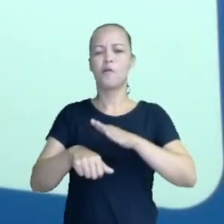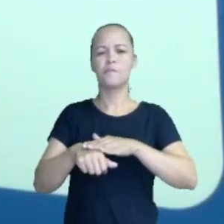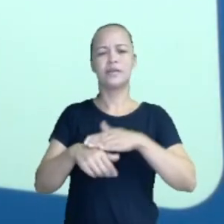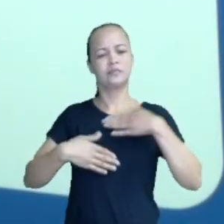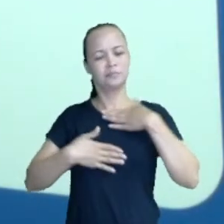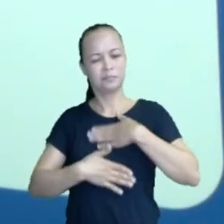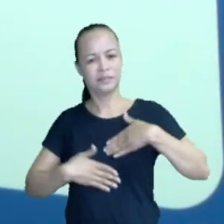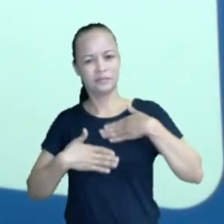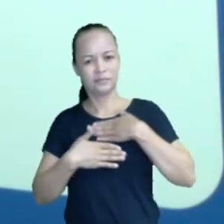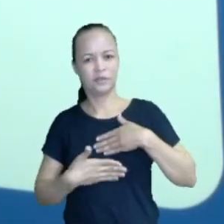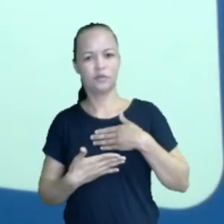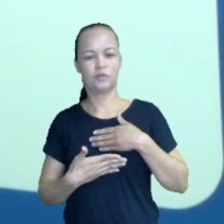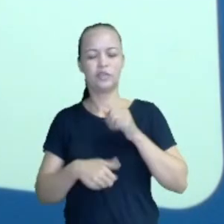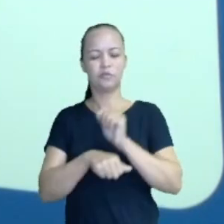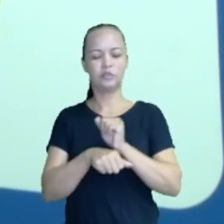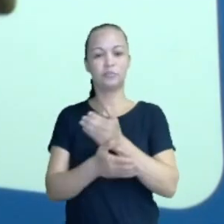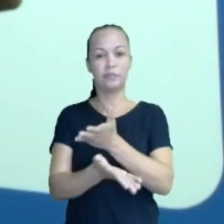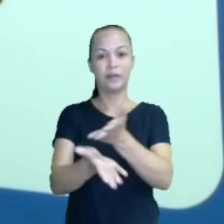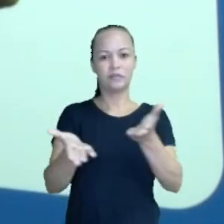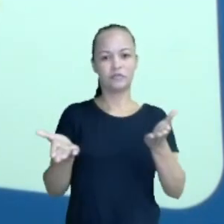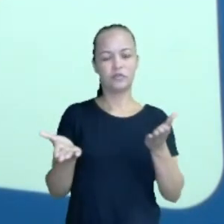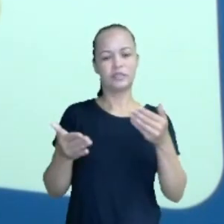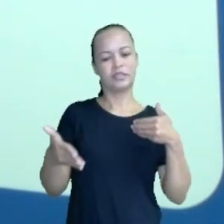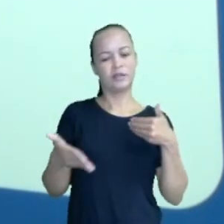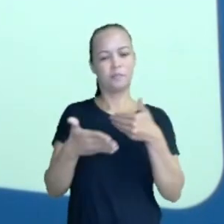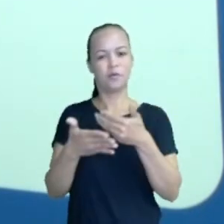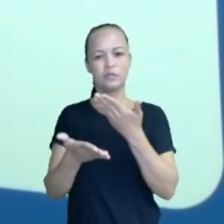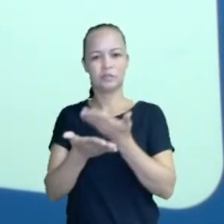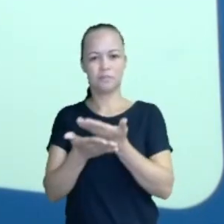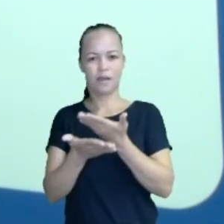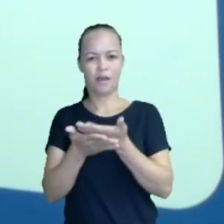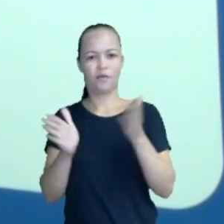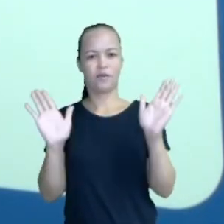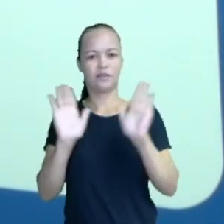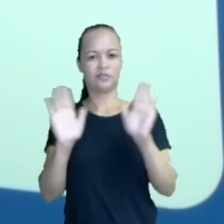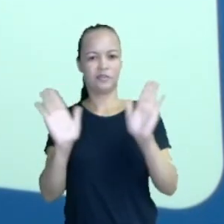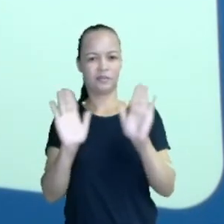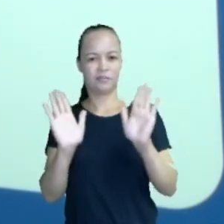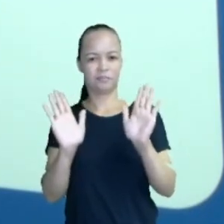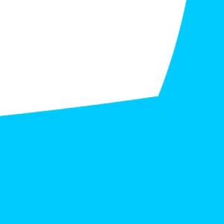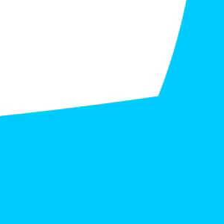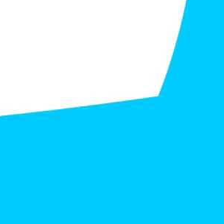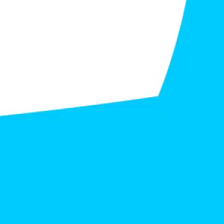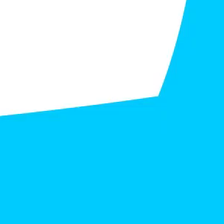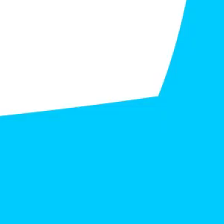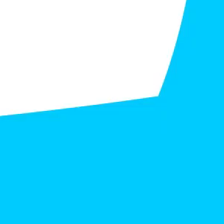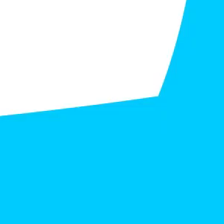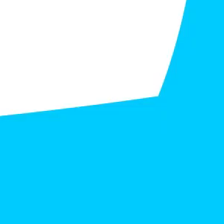gratificante e eu espero vocês na próxima aula. Tchau, gente!